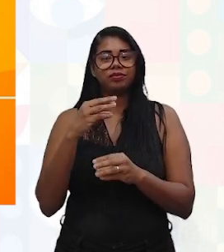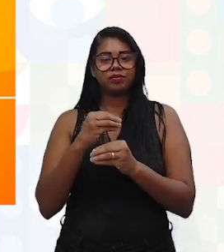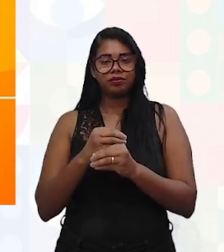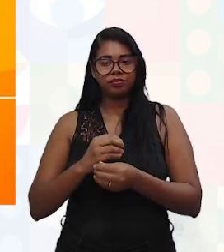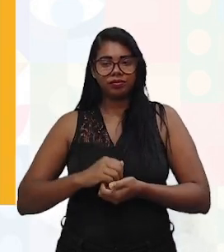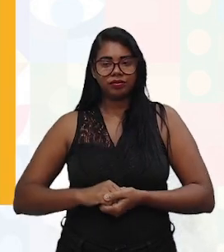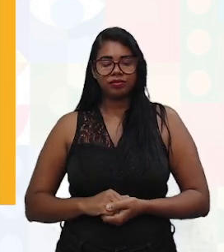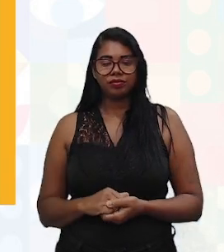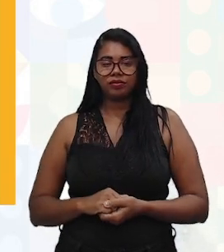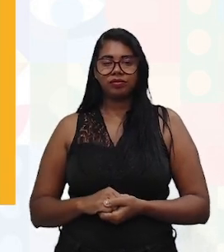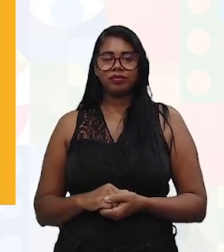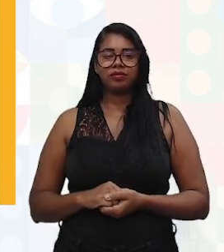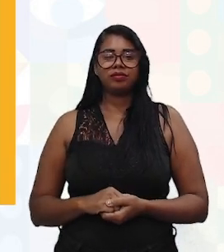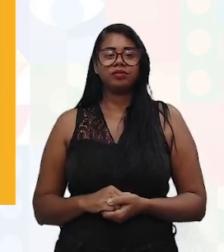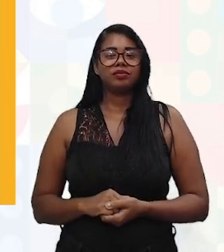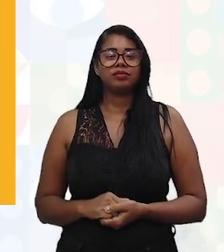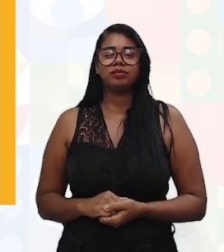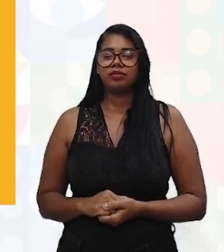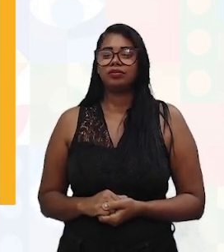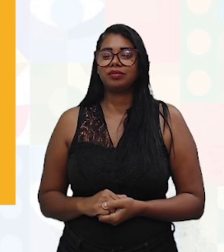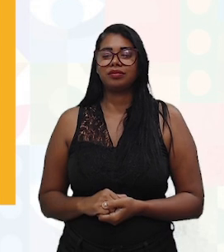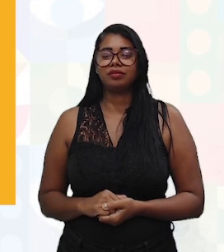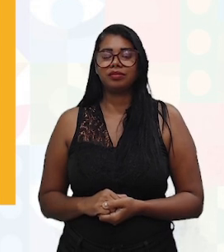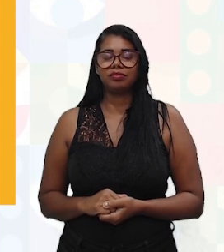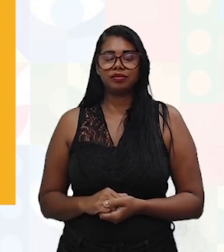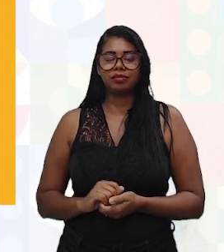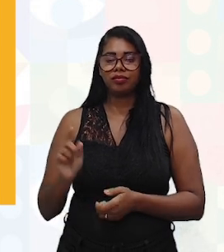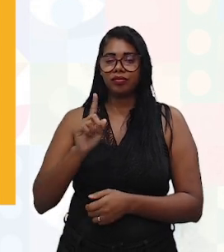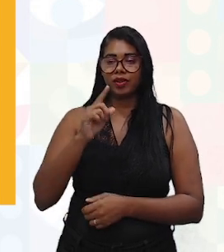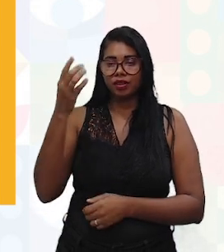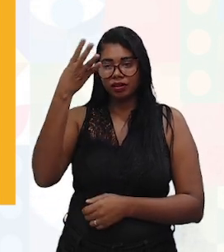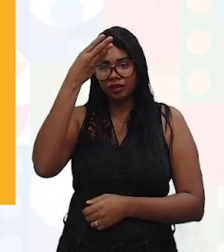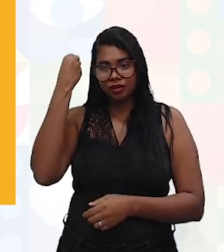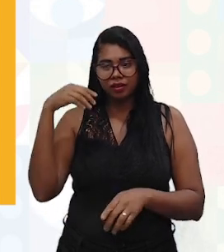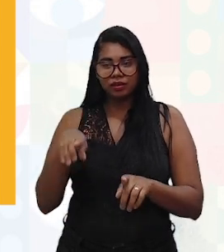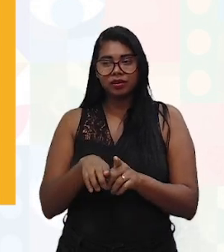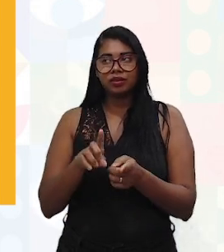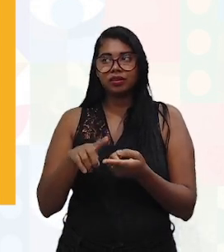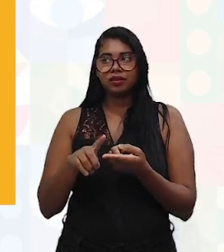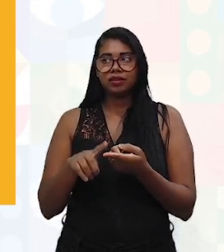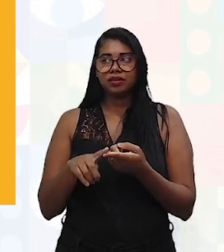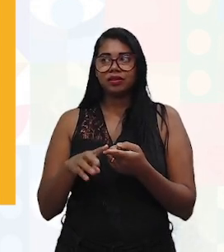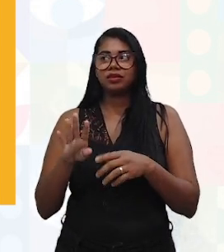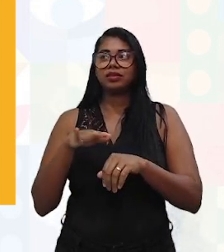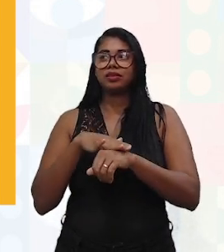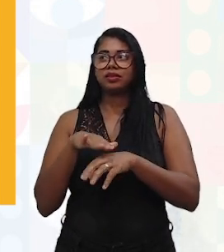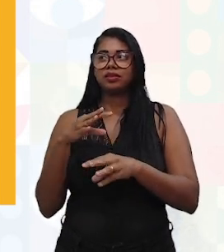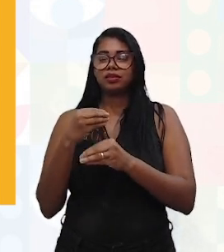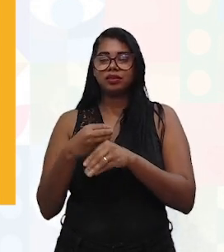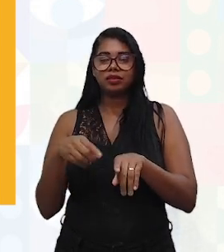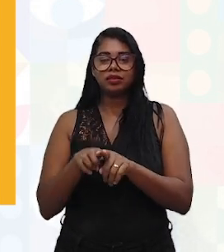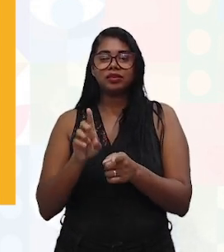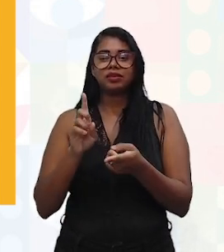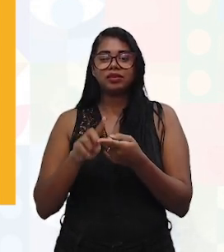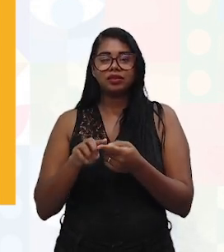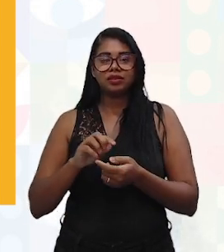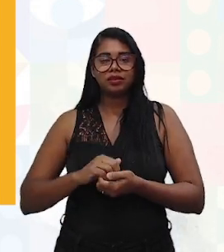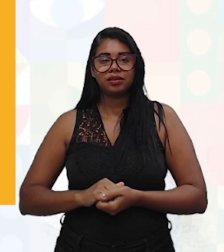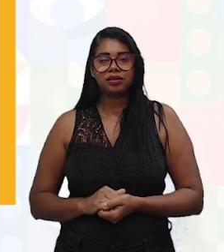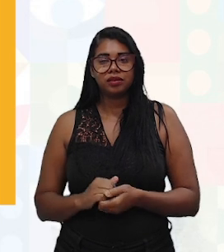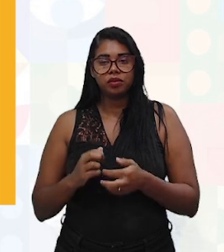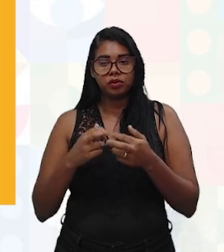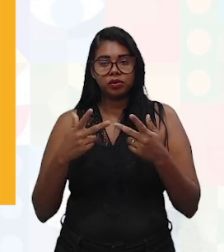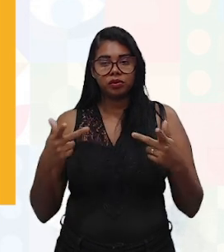disposto. E aí não esqueça, a gente está terminando aqui a nossa conversa e eu vou te pedir para fazer